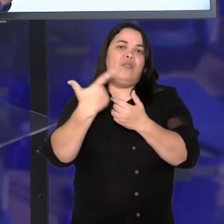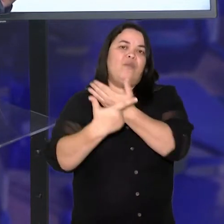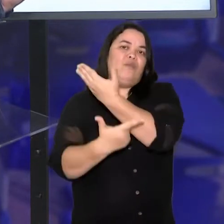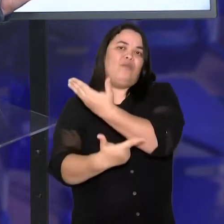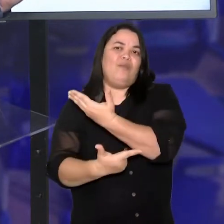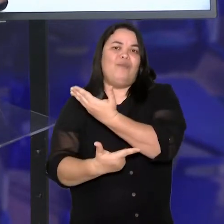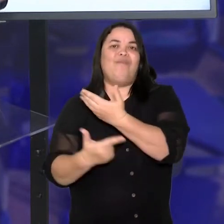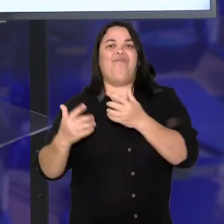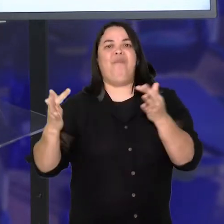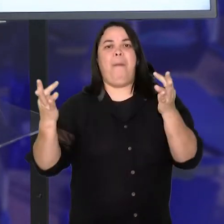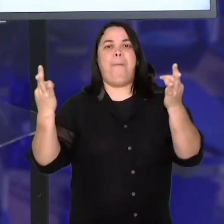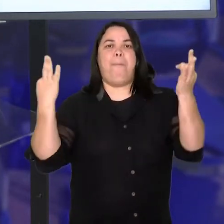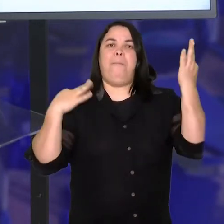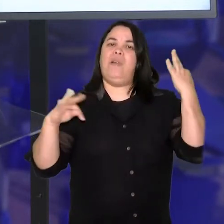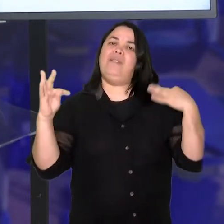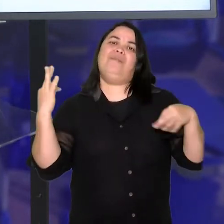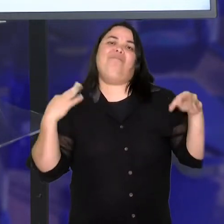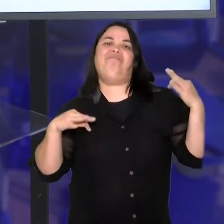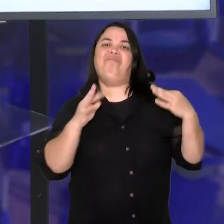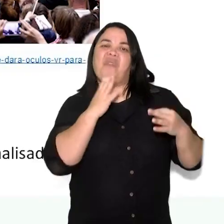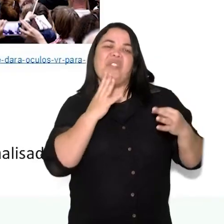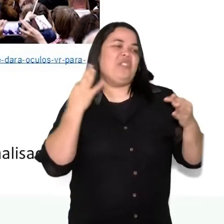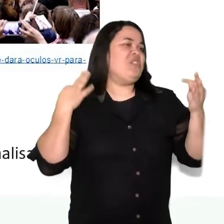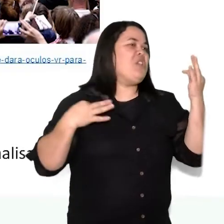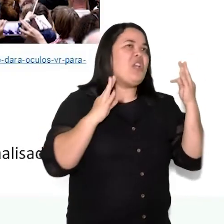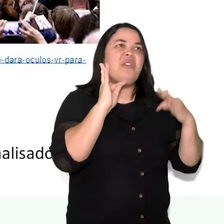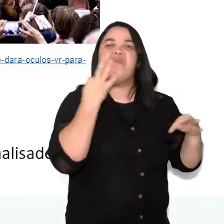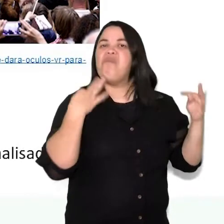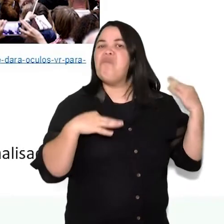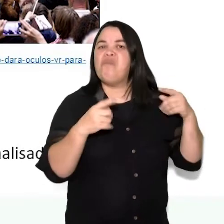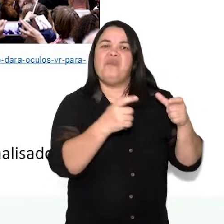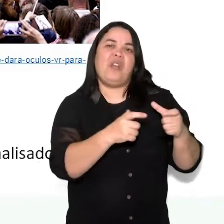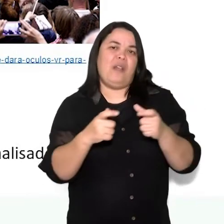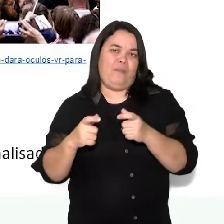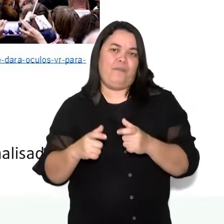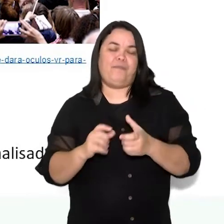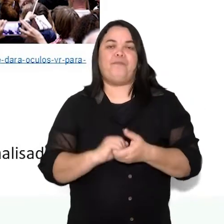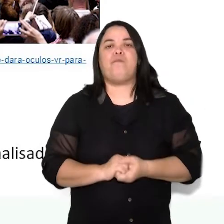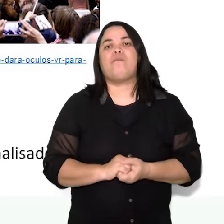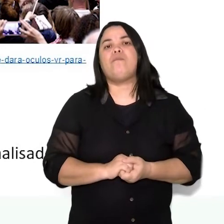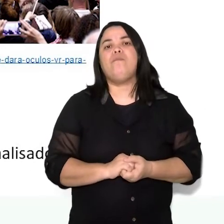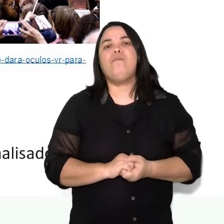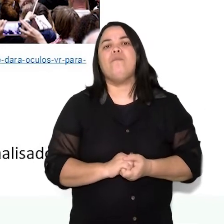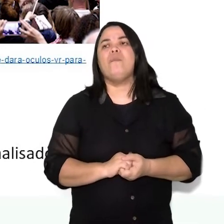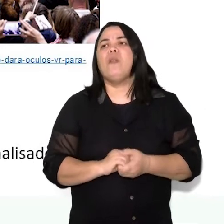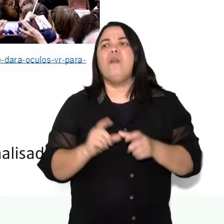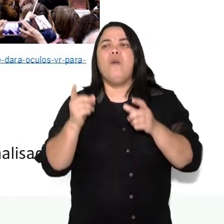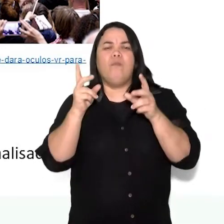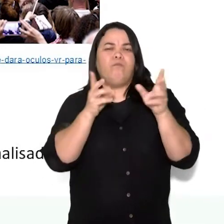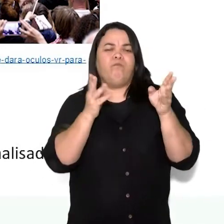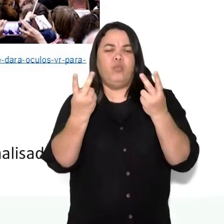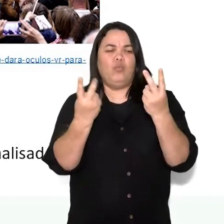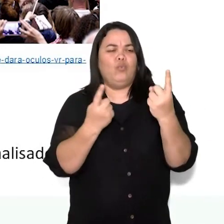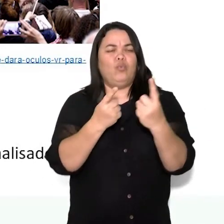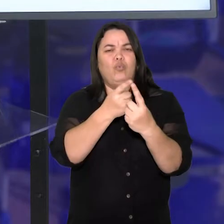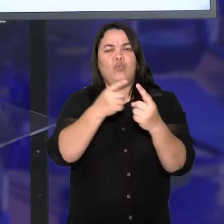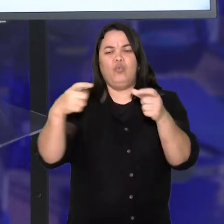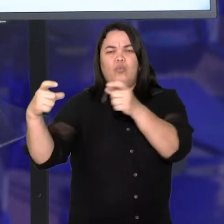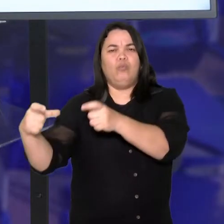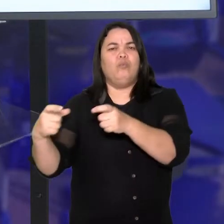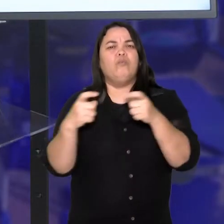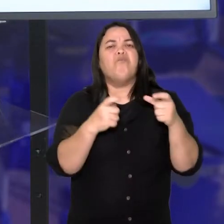por conta de turismo, para conhecer um local. Terceiro, classifique e define os dois tipos de fluxos populacionais